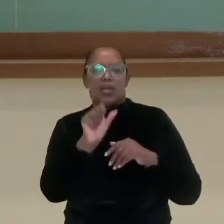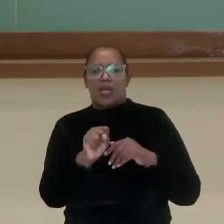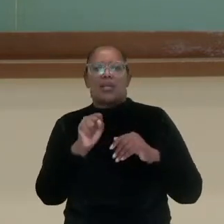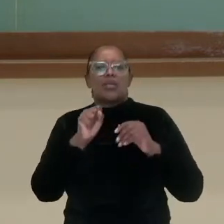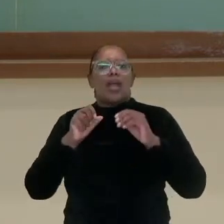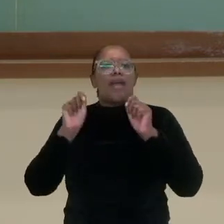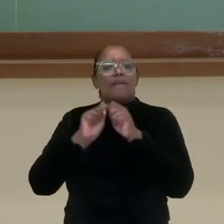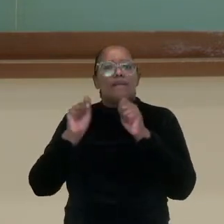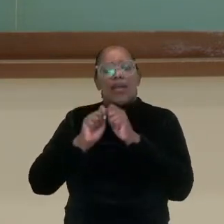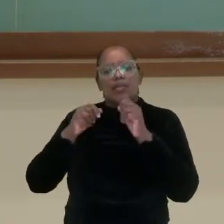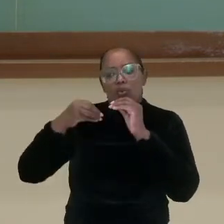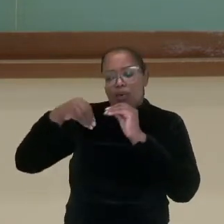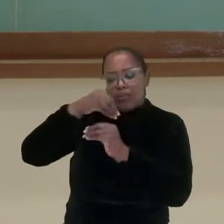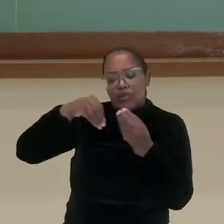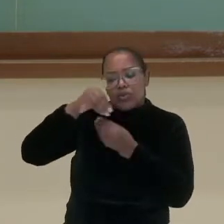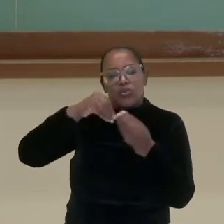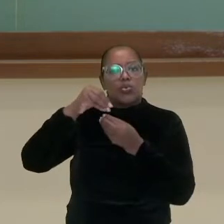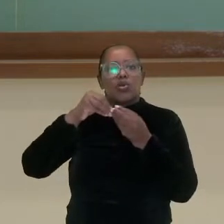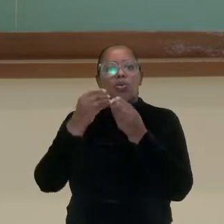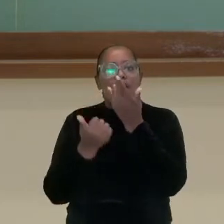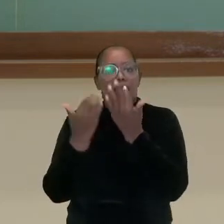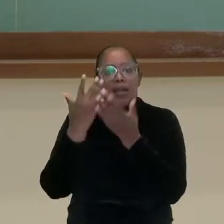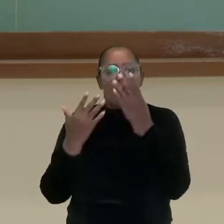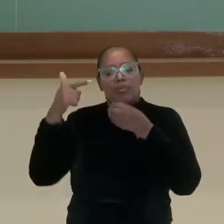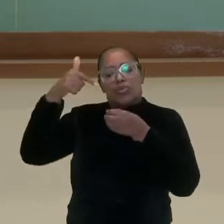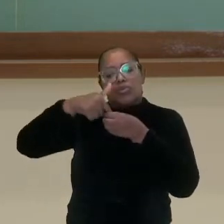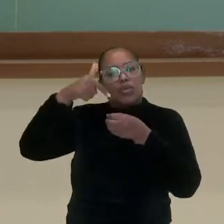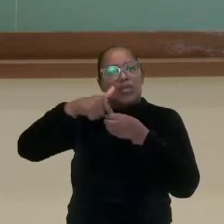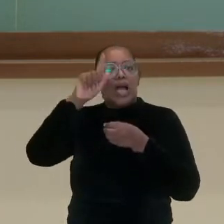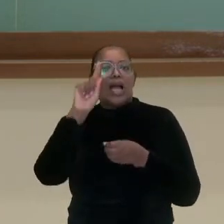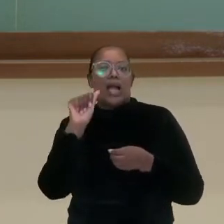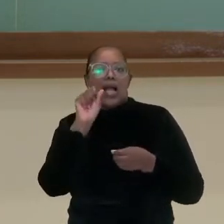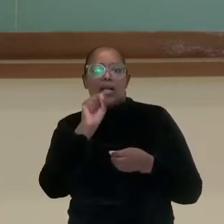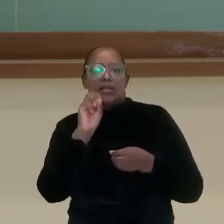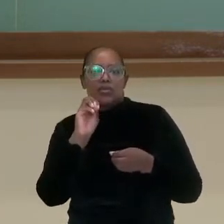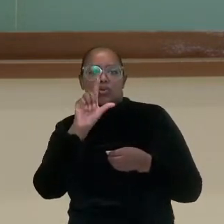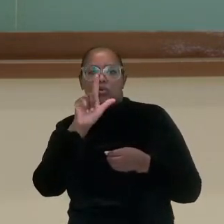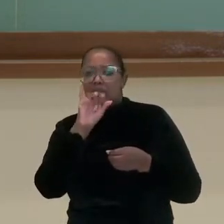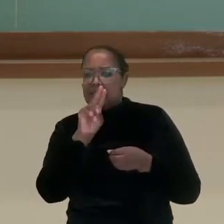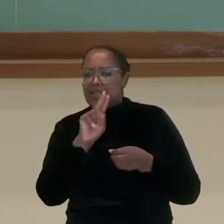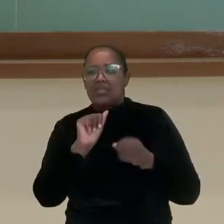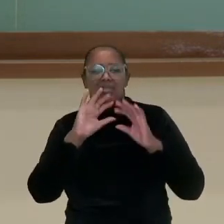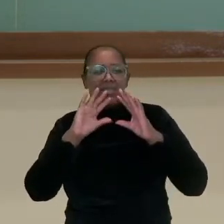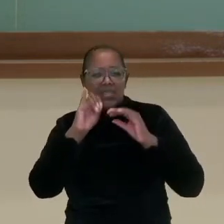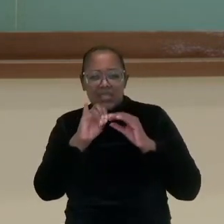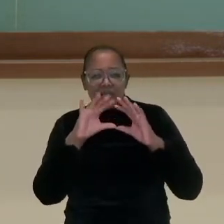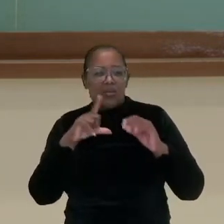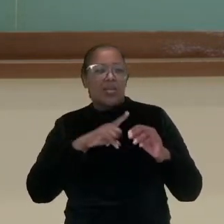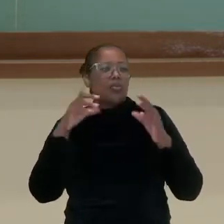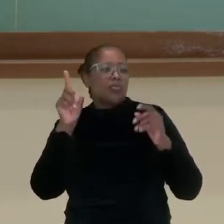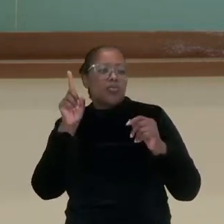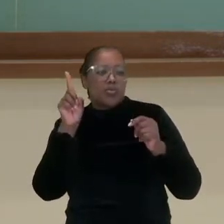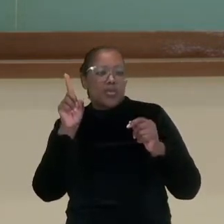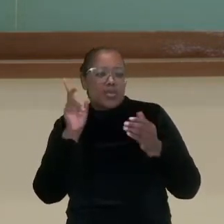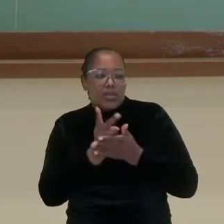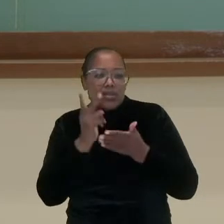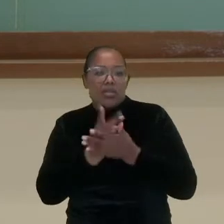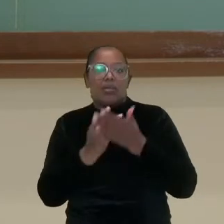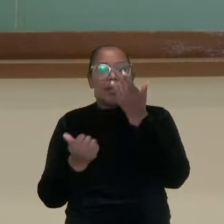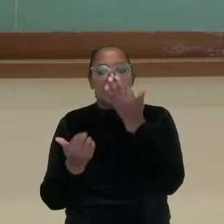é o gás lançado por meio das atividades antrópicas, ou seja, as atividades humanas, que está diretamente relacionado ao efeito